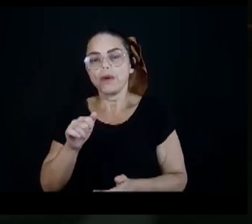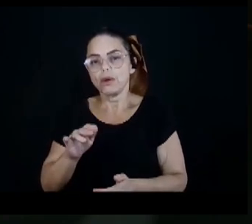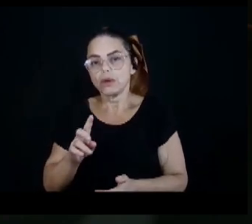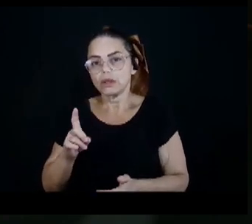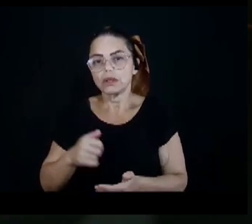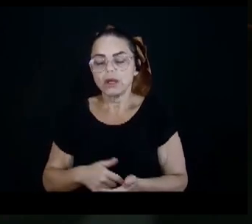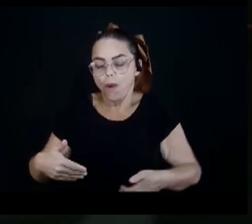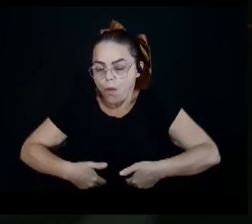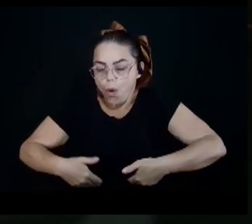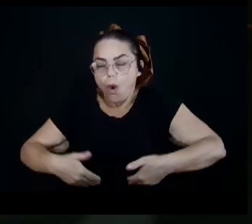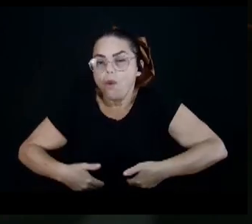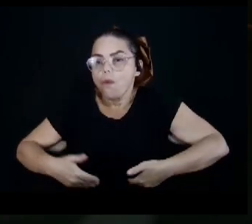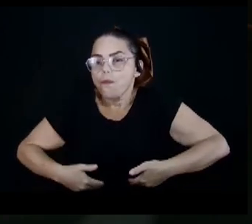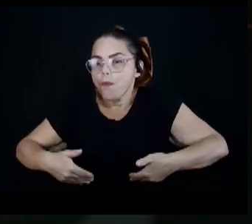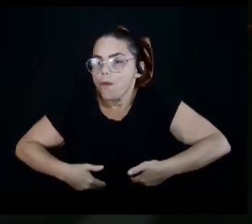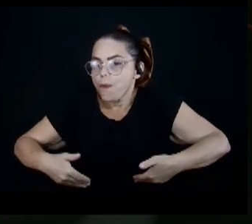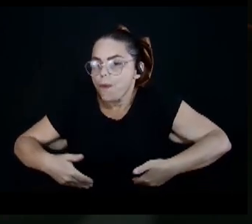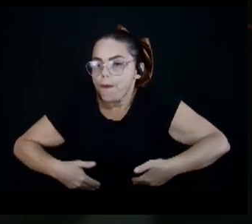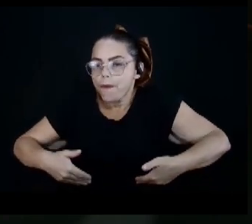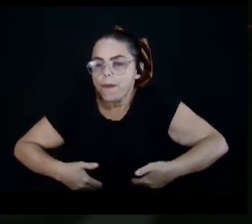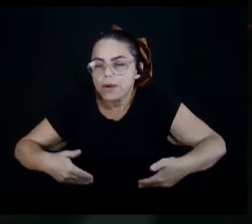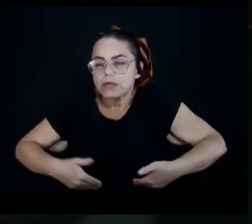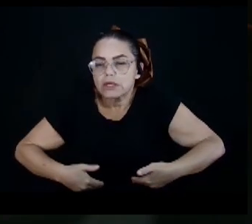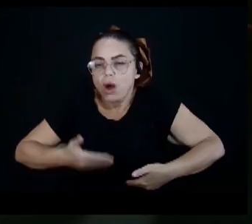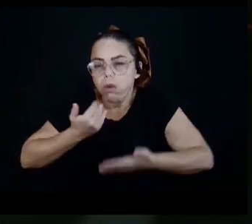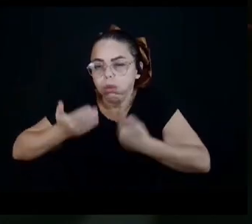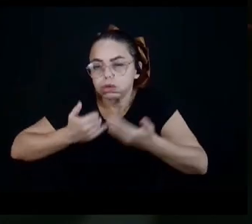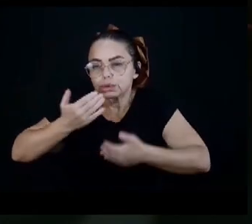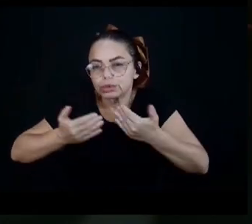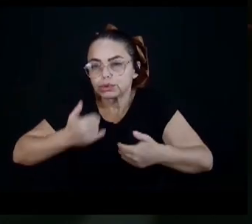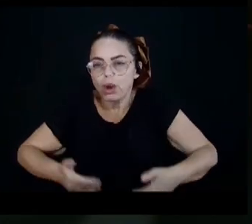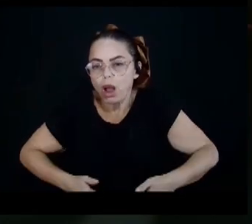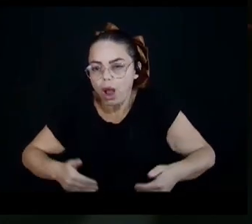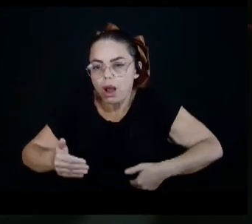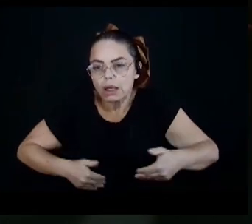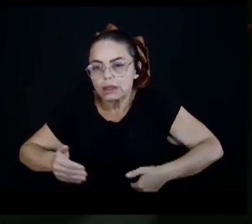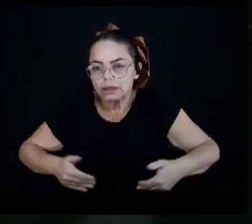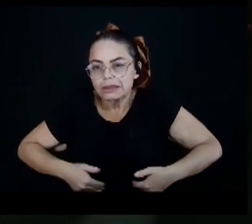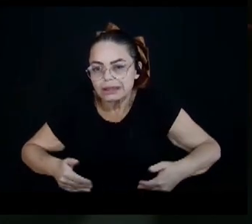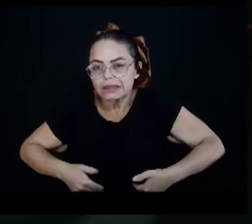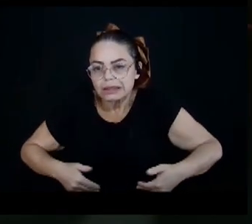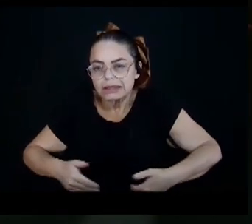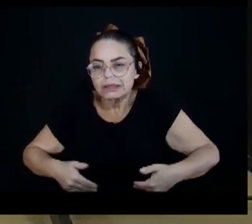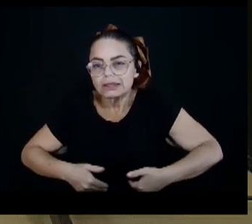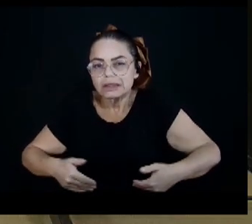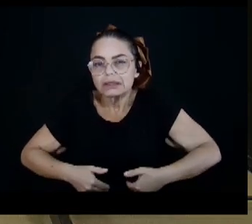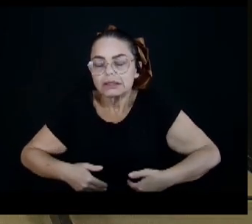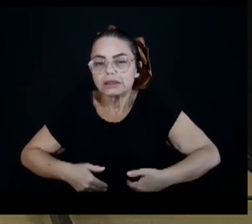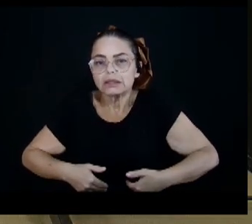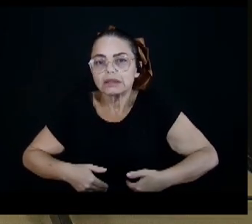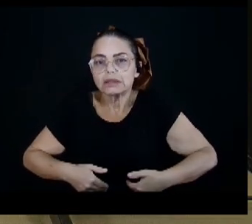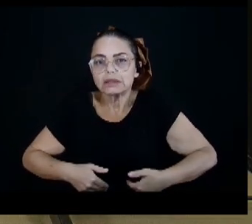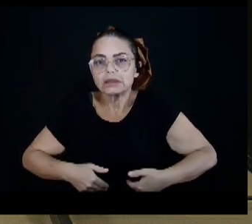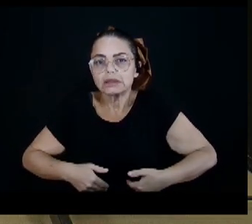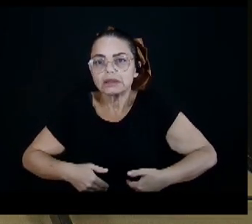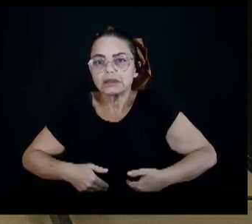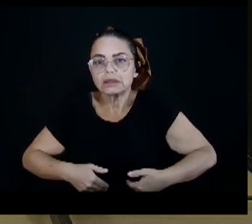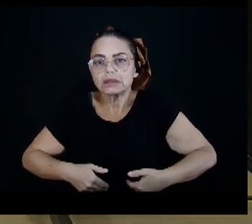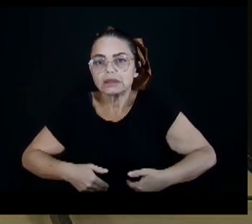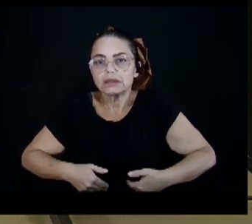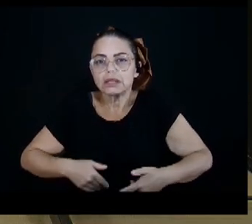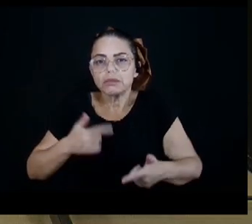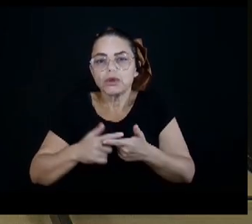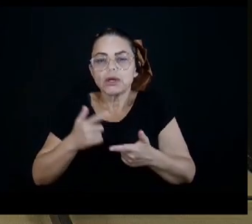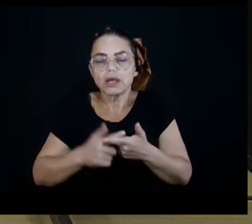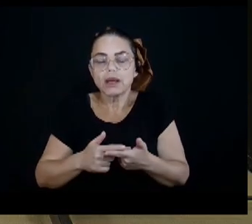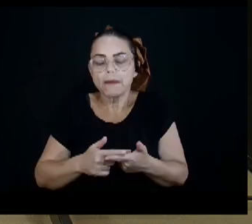com intensidade? Aí existe um luto pelo corpo perdido, pelo valor que